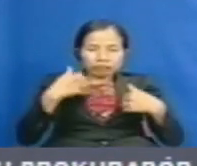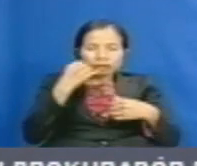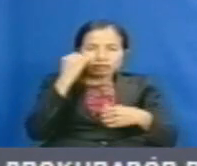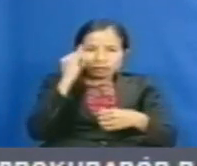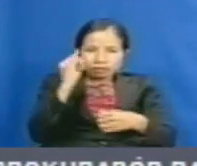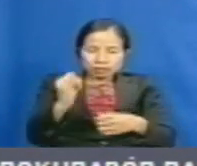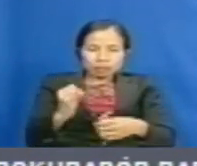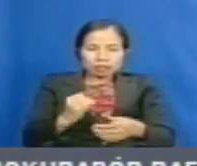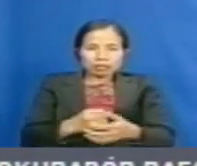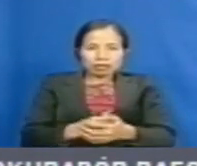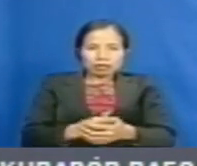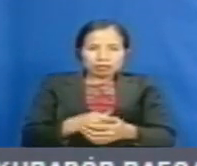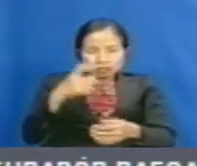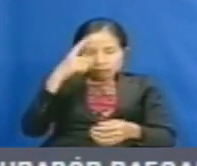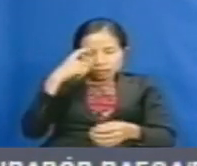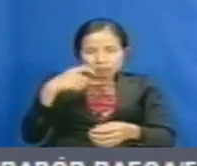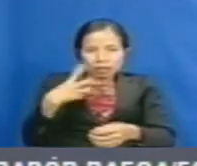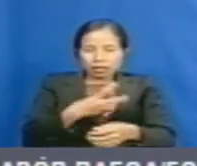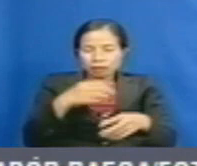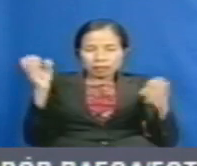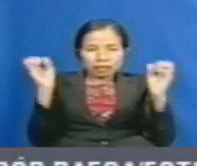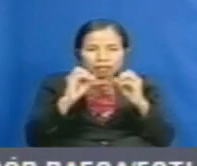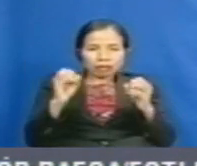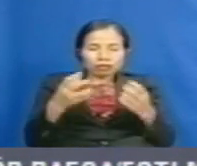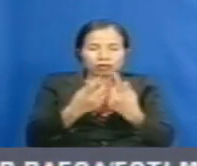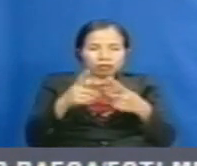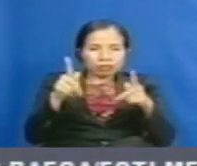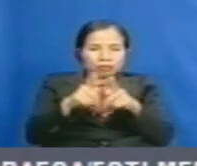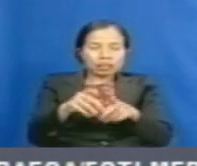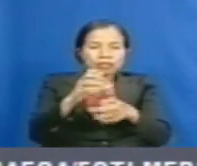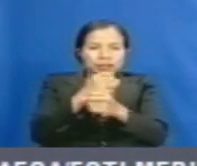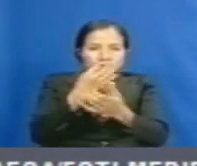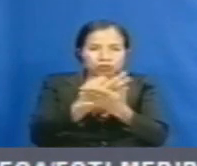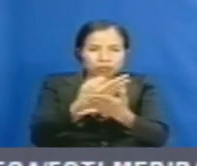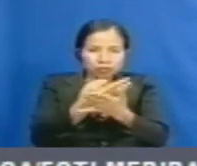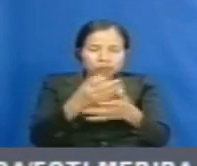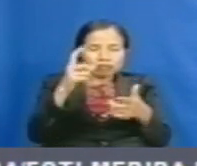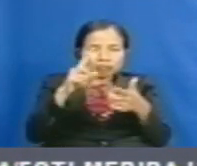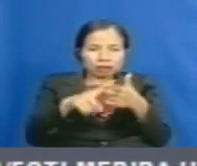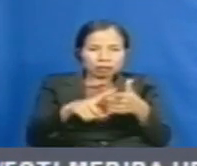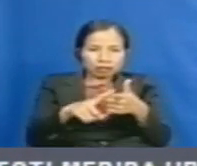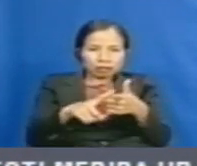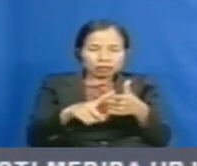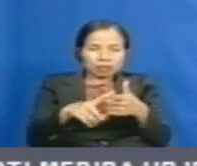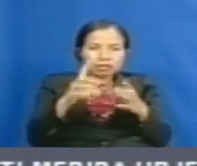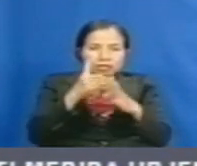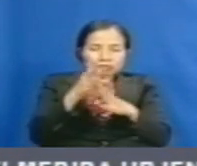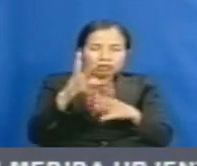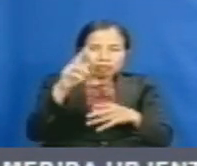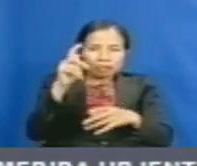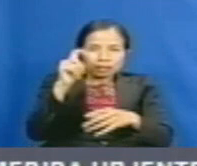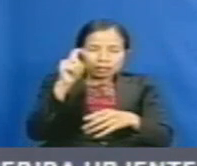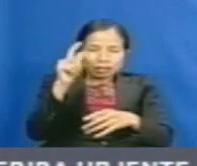laran também já né a minha corre companhia cima osa depois dirigente RTTL